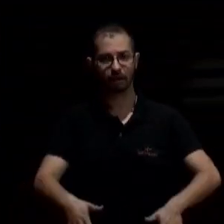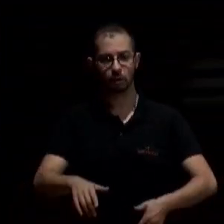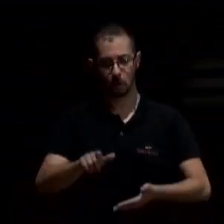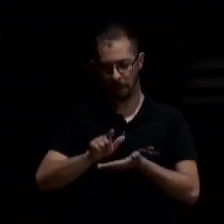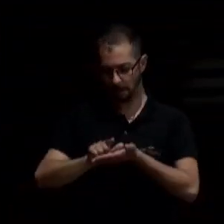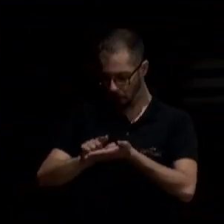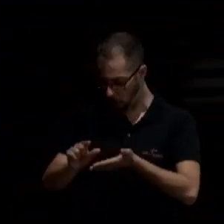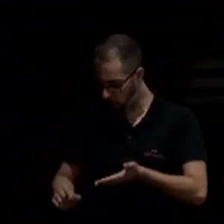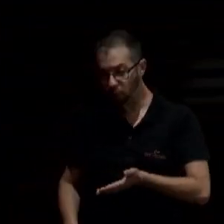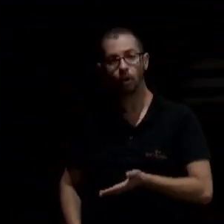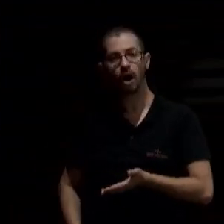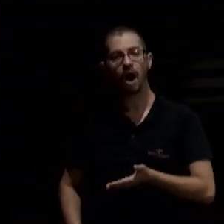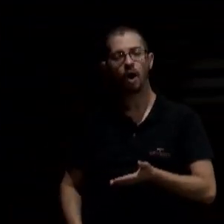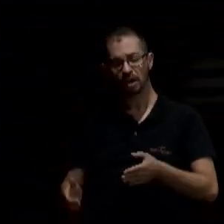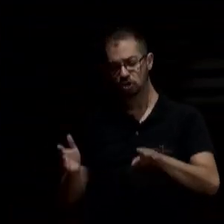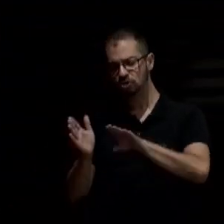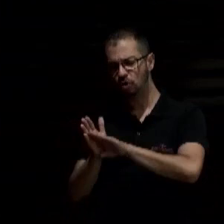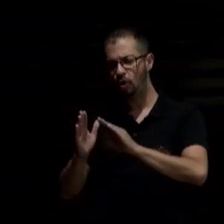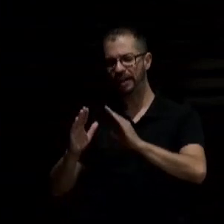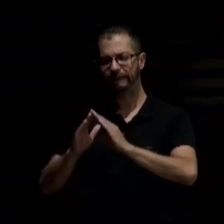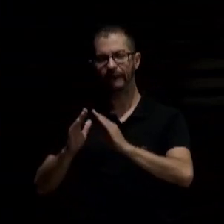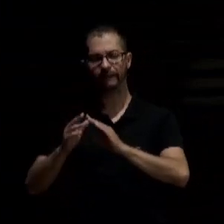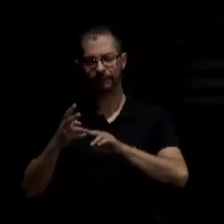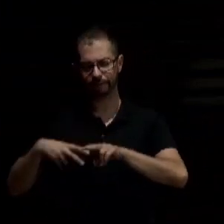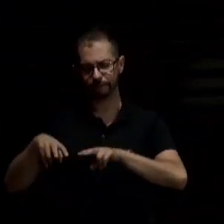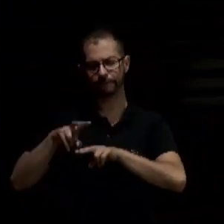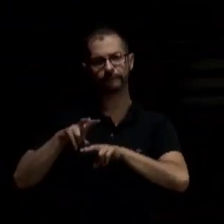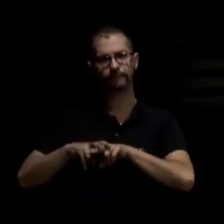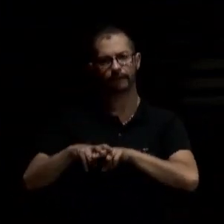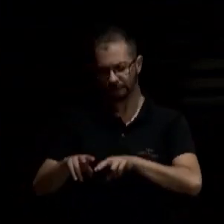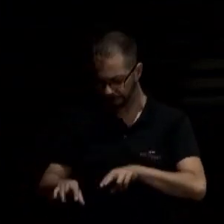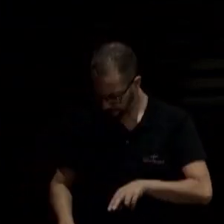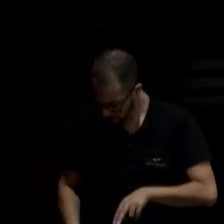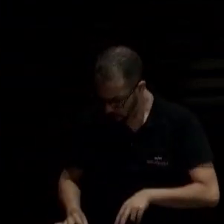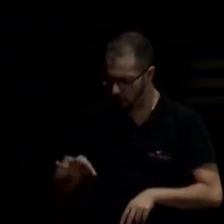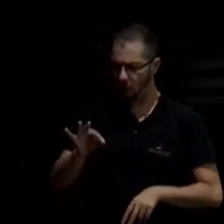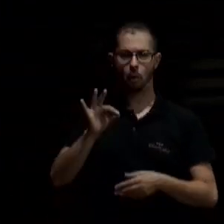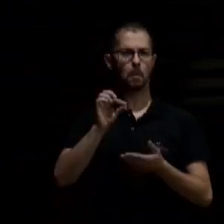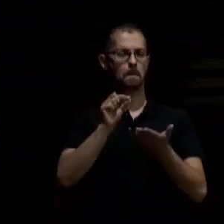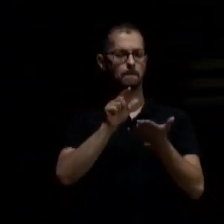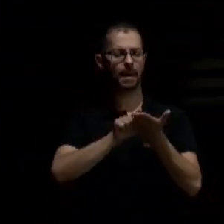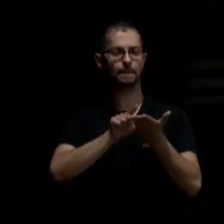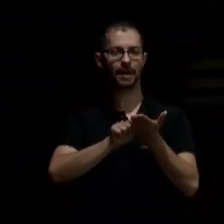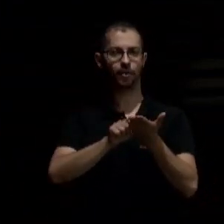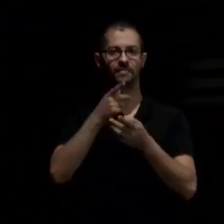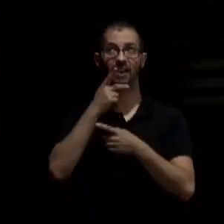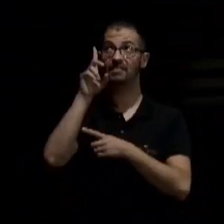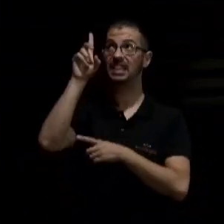Quando ele chegou em casa, que cruzou as pernas para a sua meditação, estava o pedacinho do folheto que dizia assim: porque Deus amou.